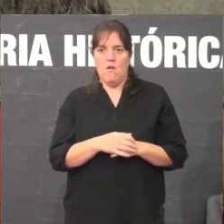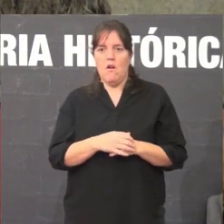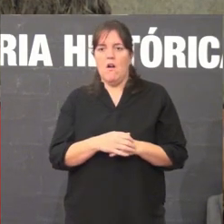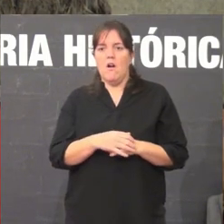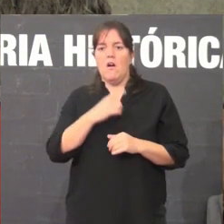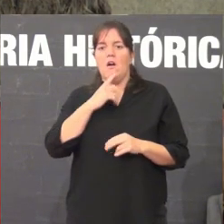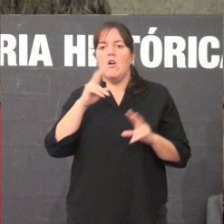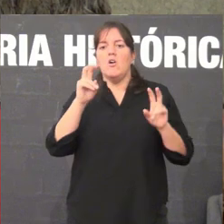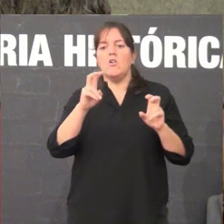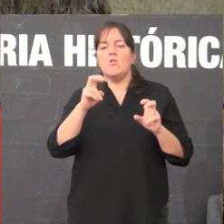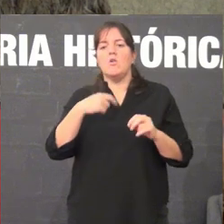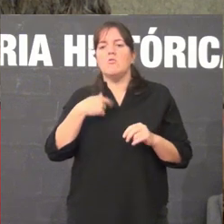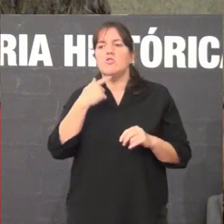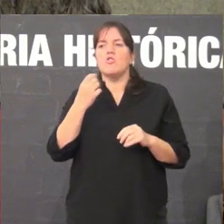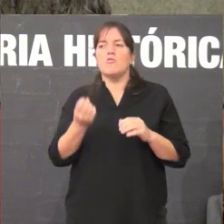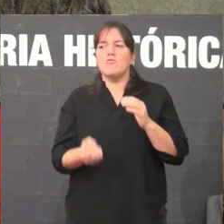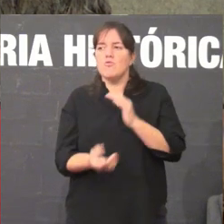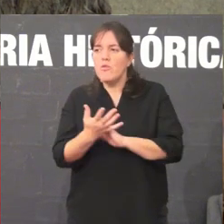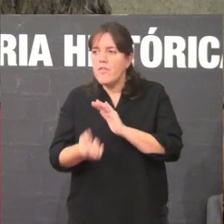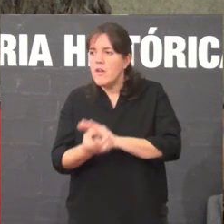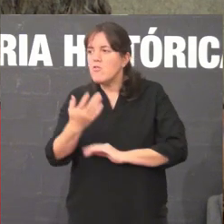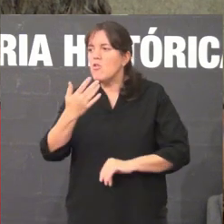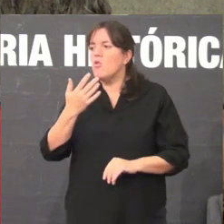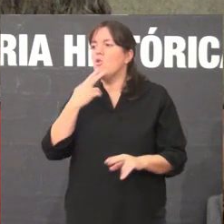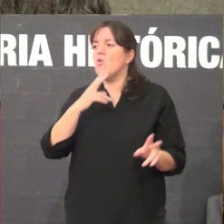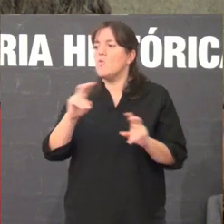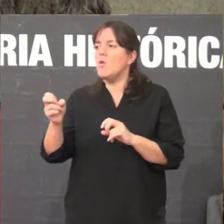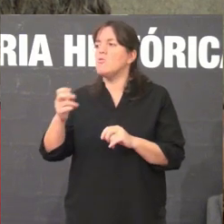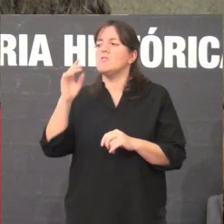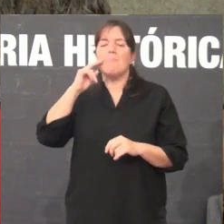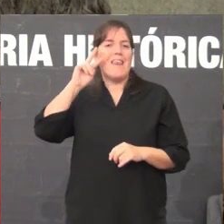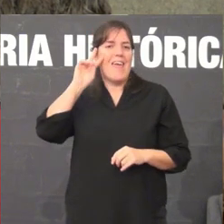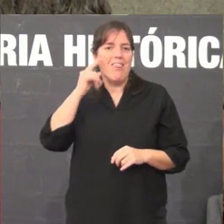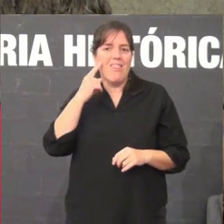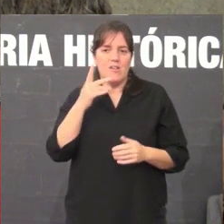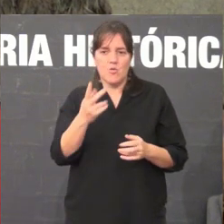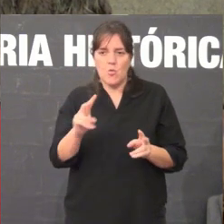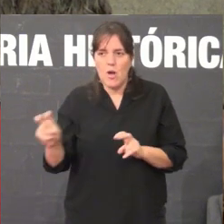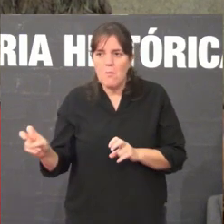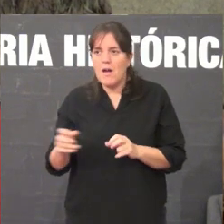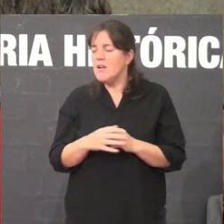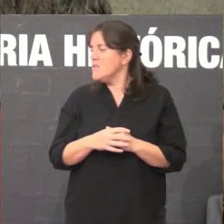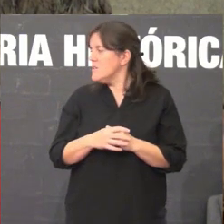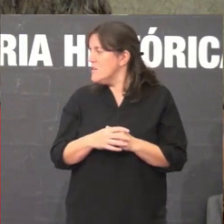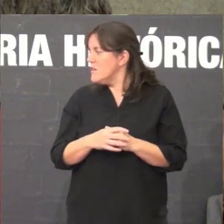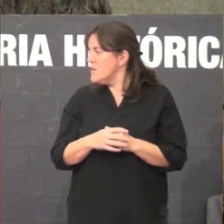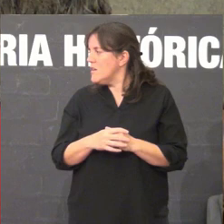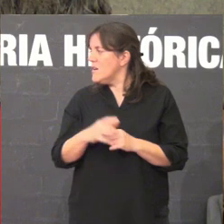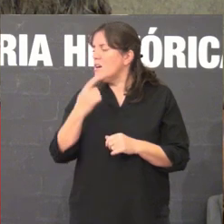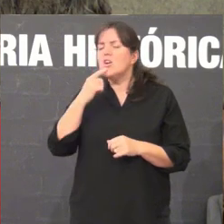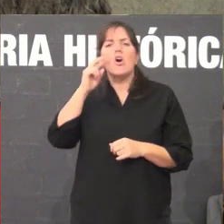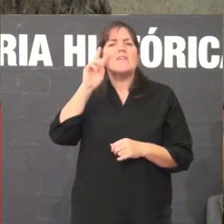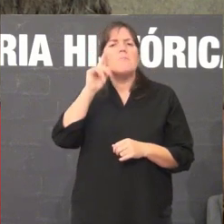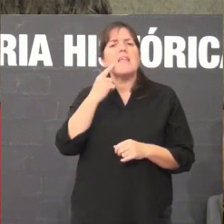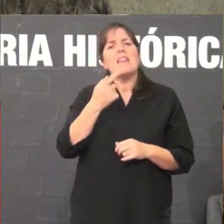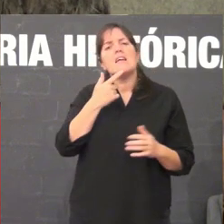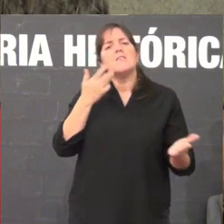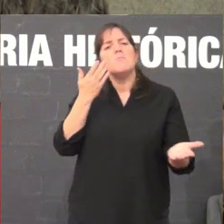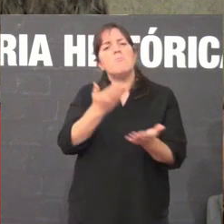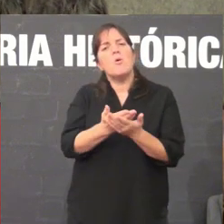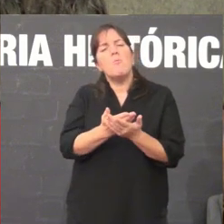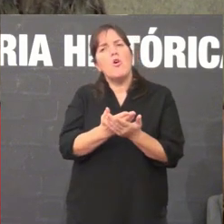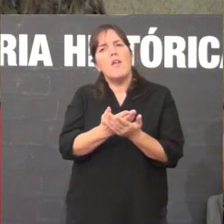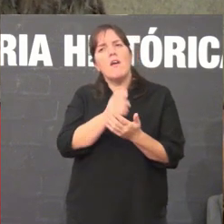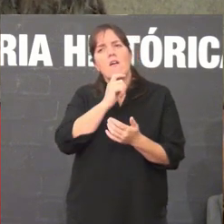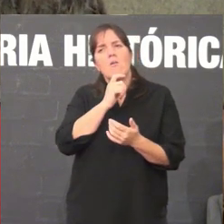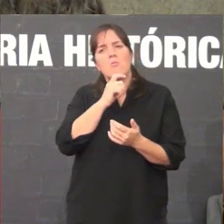novos acontecimentos, pelos novos conhecimentos, pelas experiências, por experiências que se sobrepõem umas às